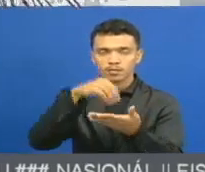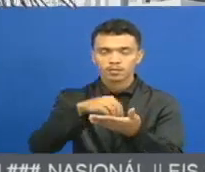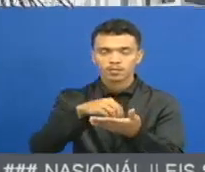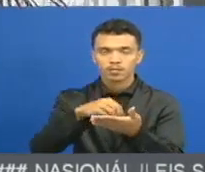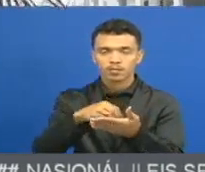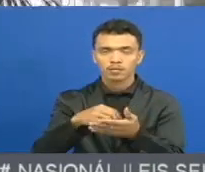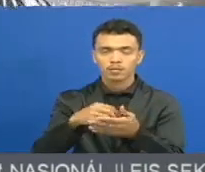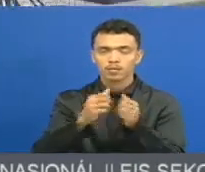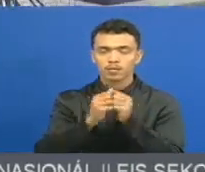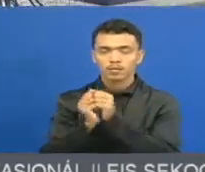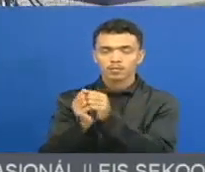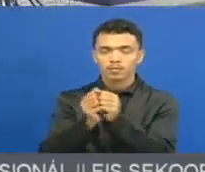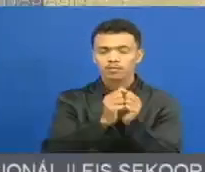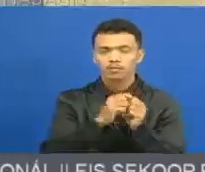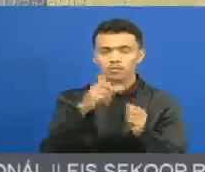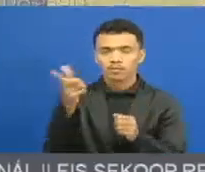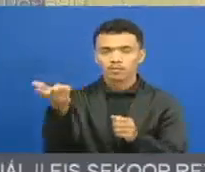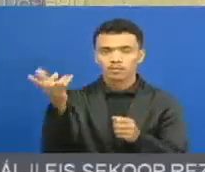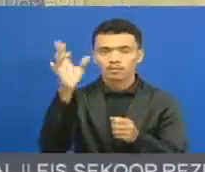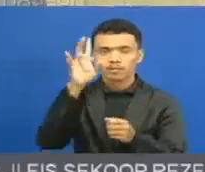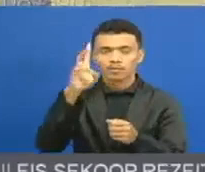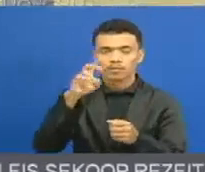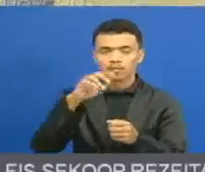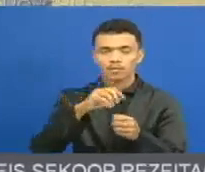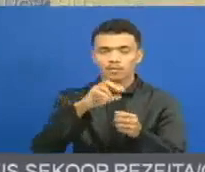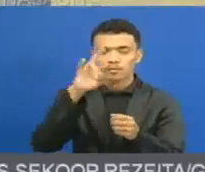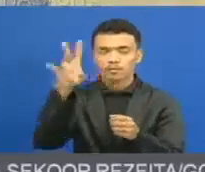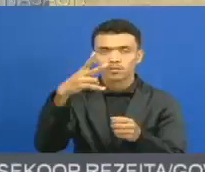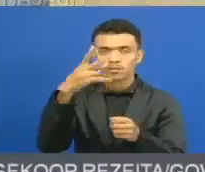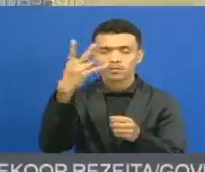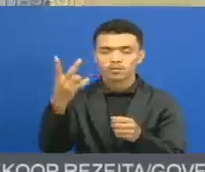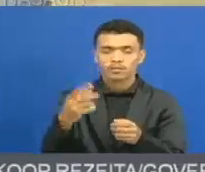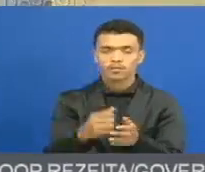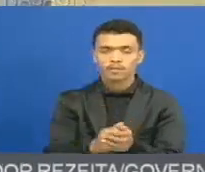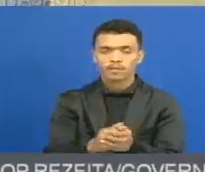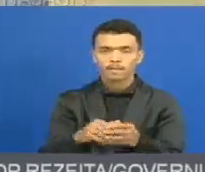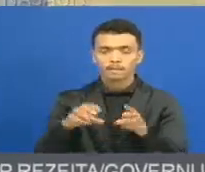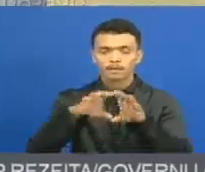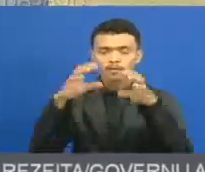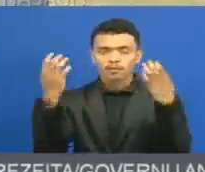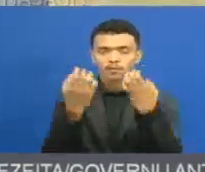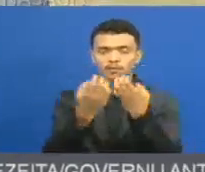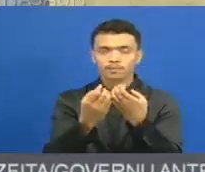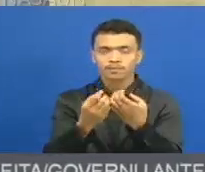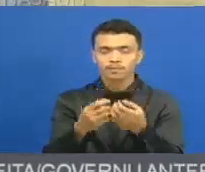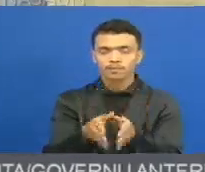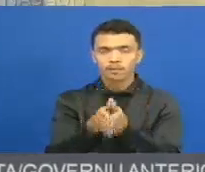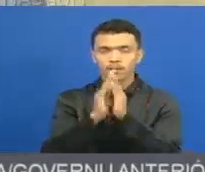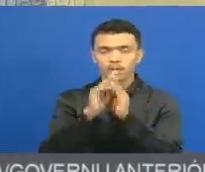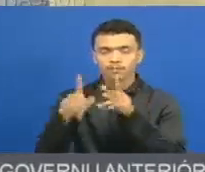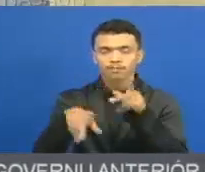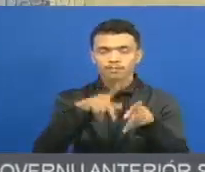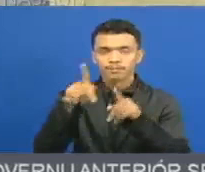hamutuk rihun sianulo racing hito e a território nacional. Também, comissário executivo latino Jerônimo Nehusu para